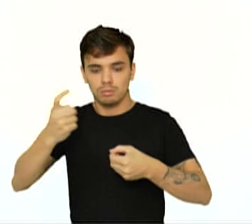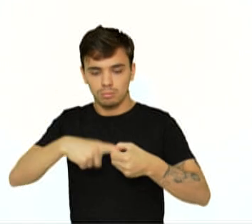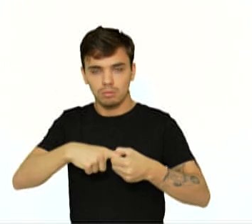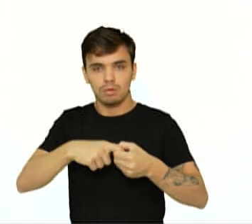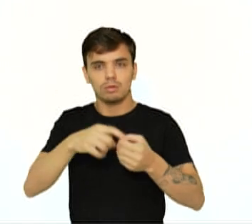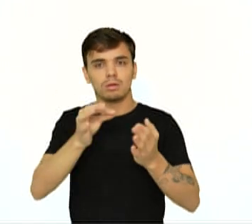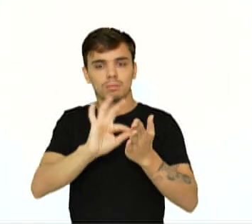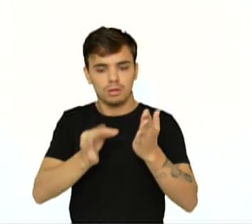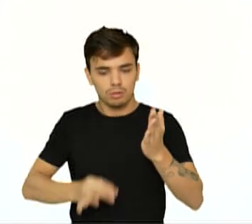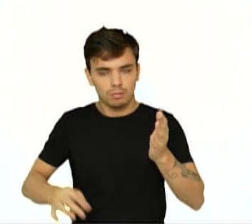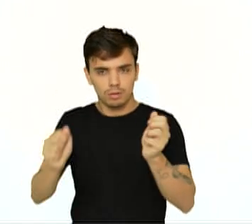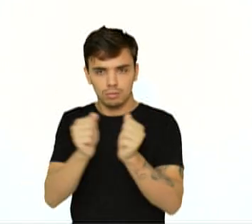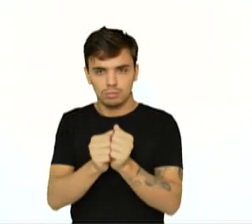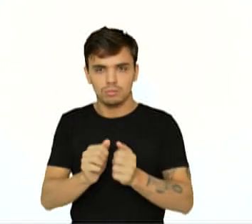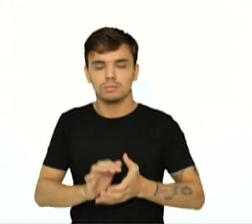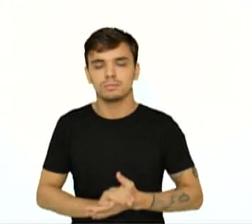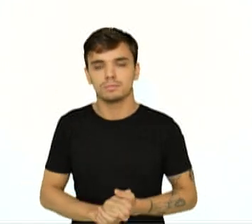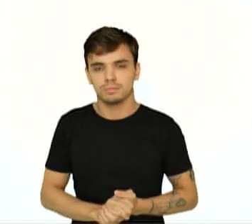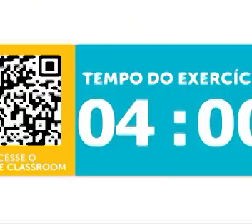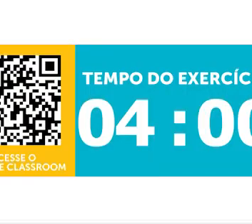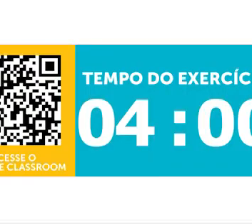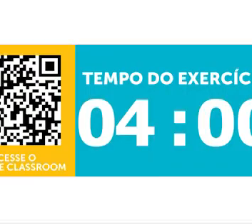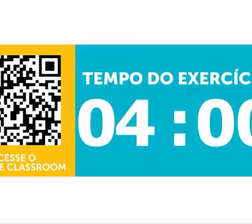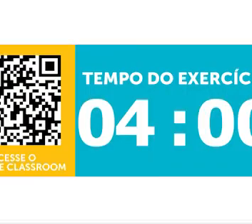conferir as nossas respostas.